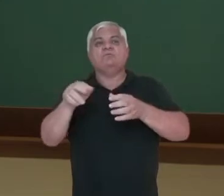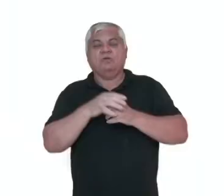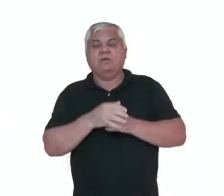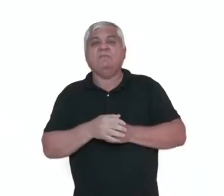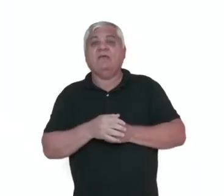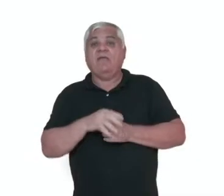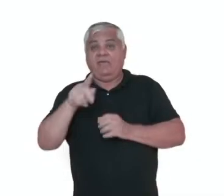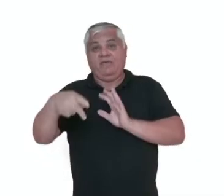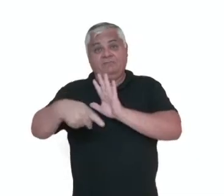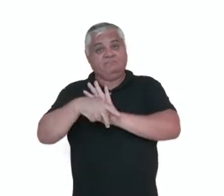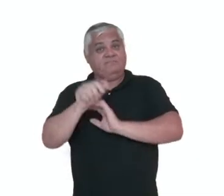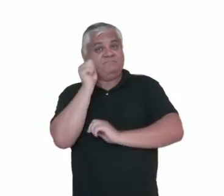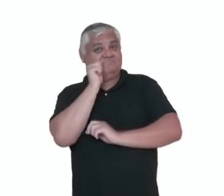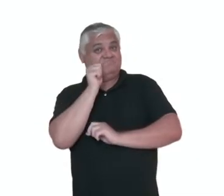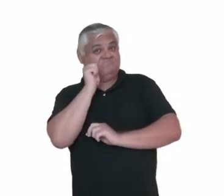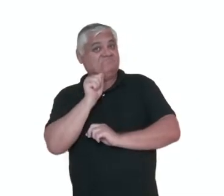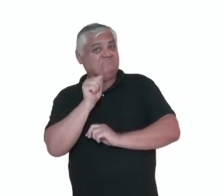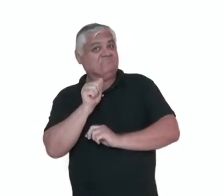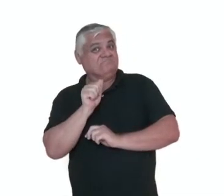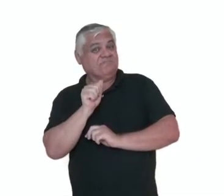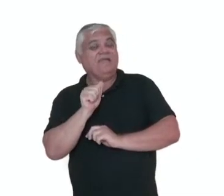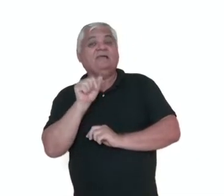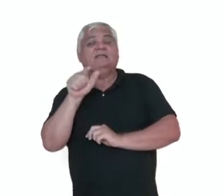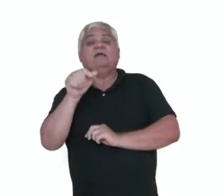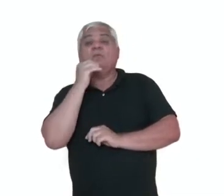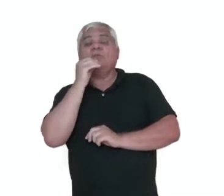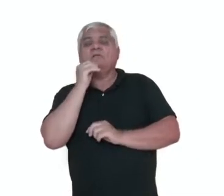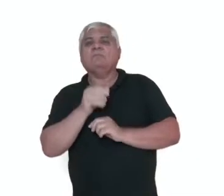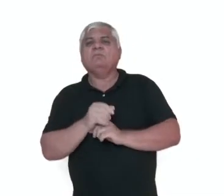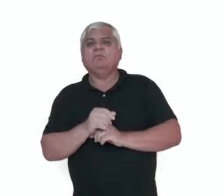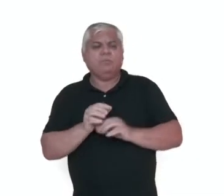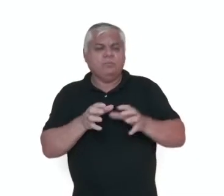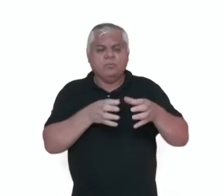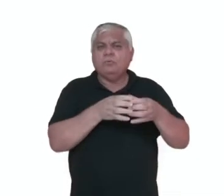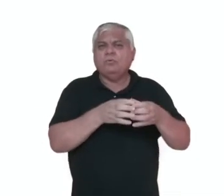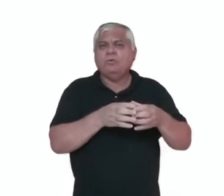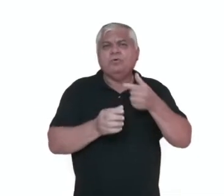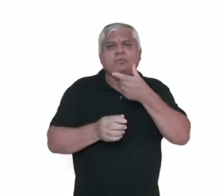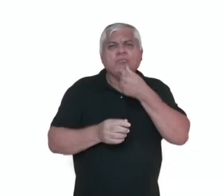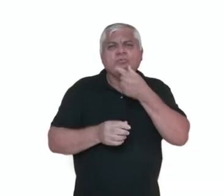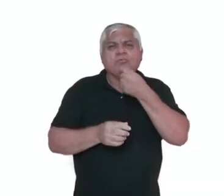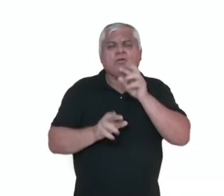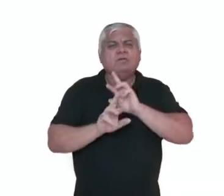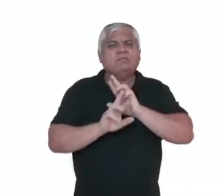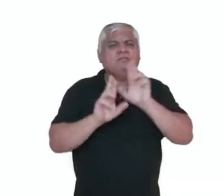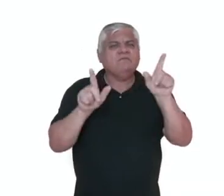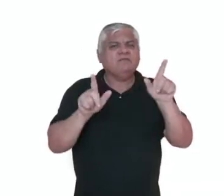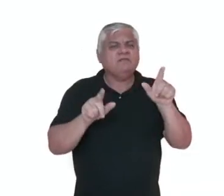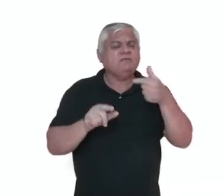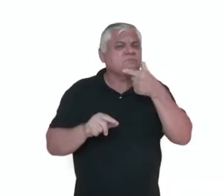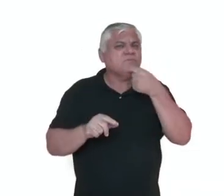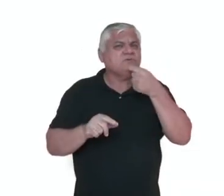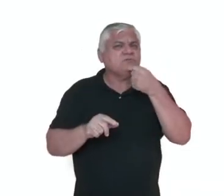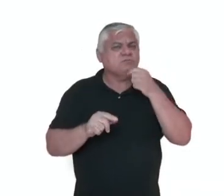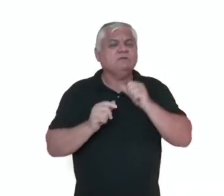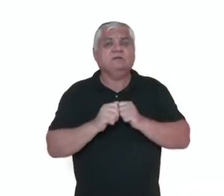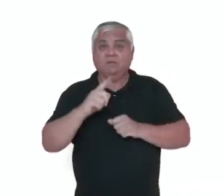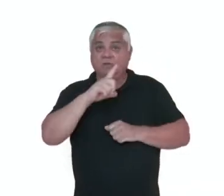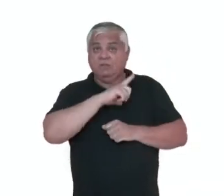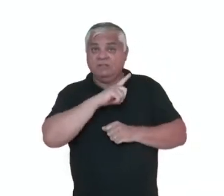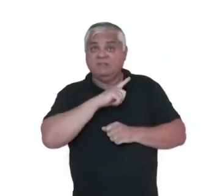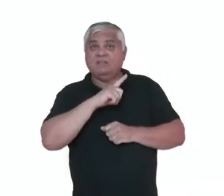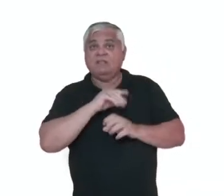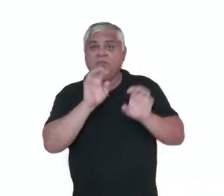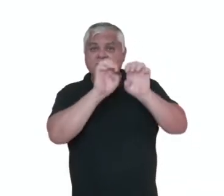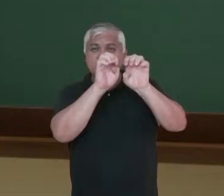estróbilo feminino, tá? A parte masculina da planta ela é diferente, é chamada de estróbilo masculino. Ela tem uma